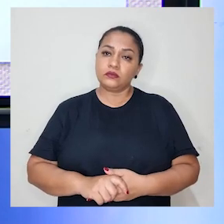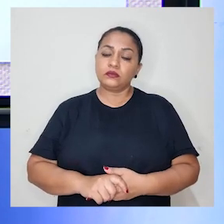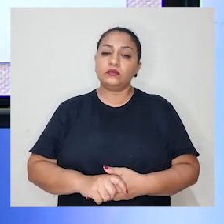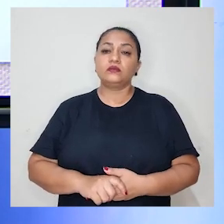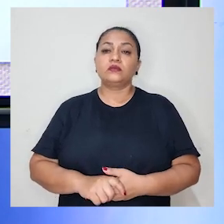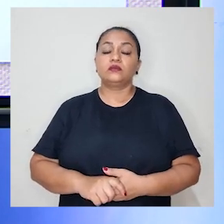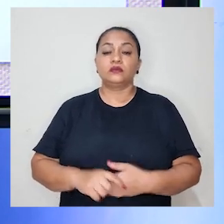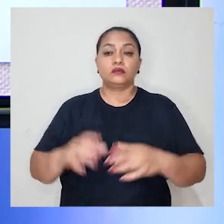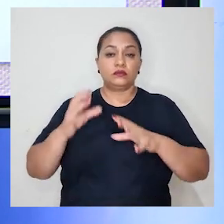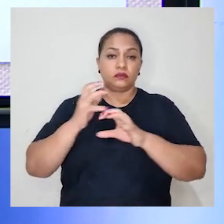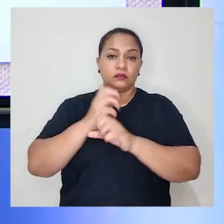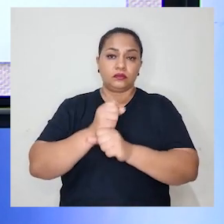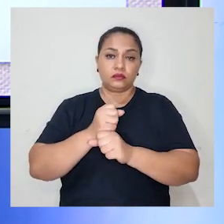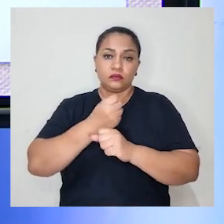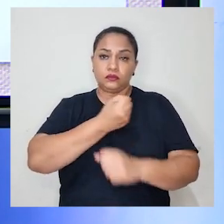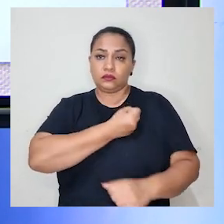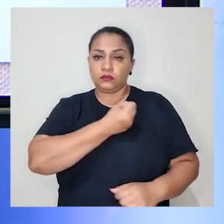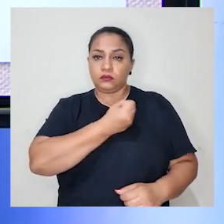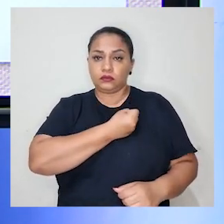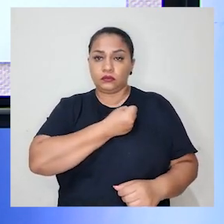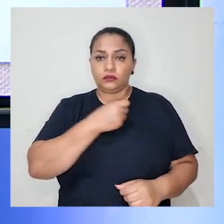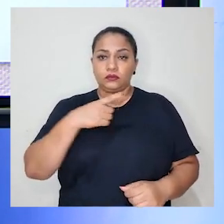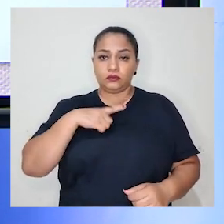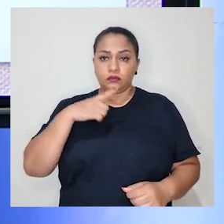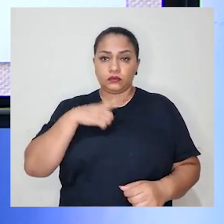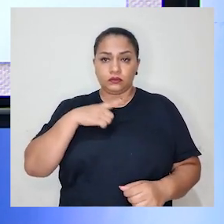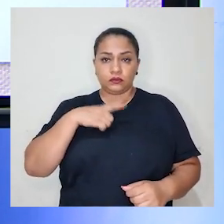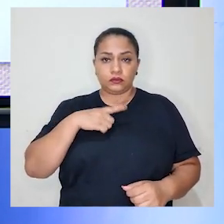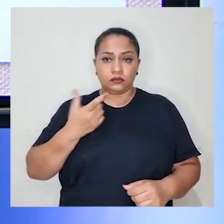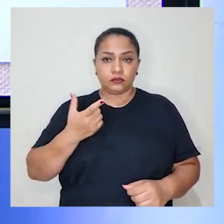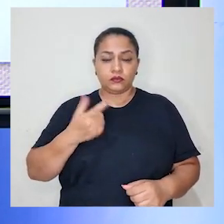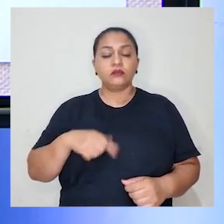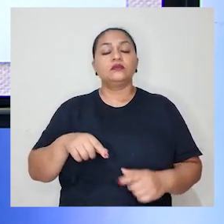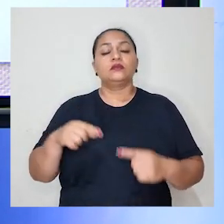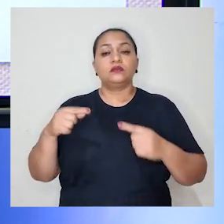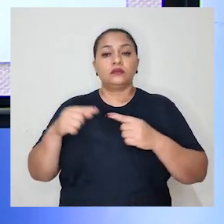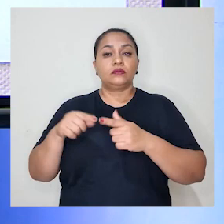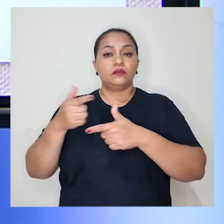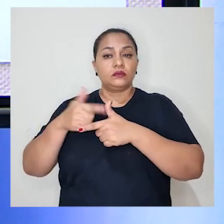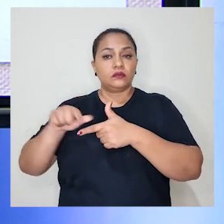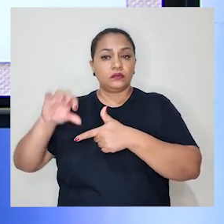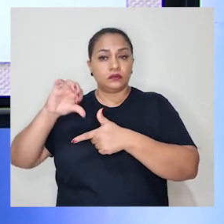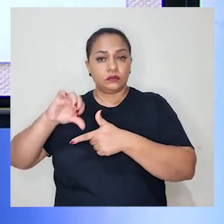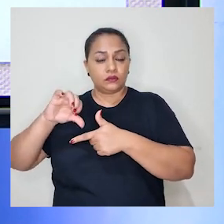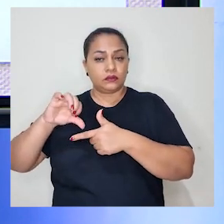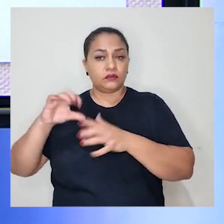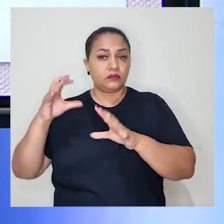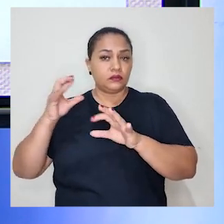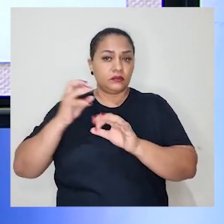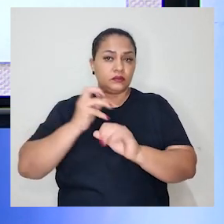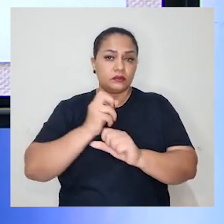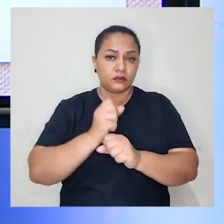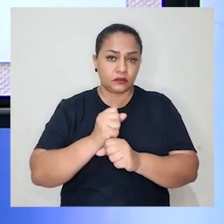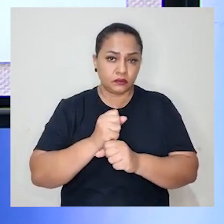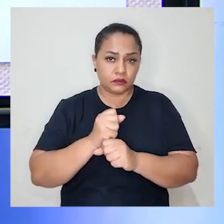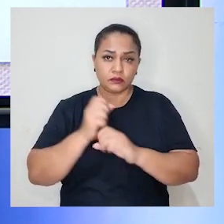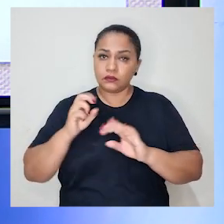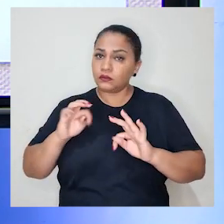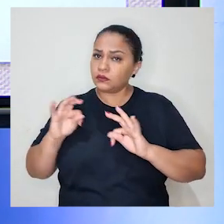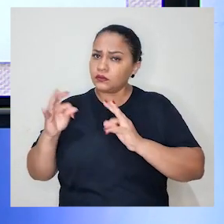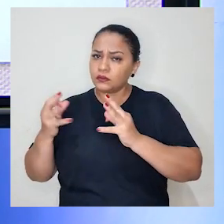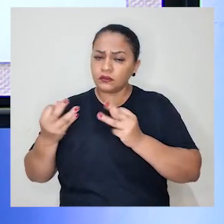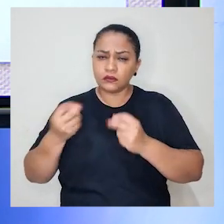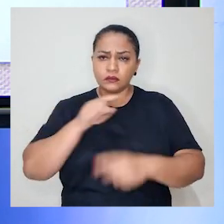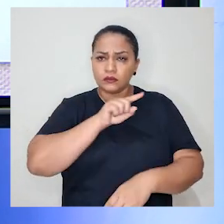por 9, a soma dos algarismos tem que resultar em um número que é divisível por 9. Então, vamos somar todos